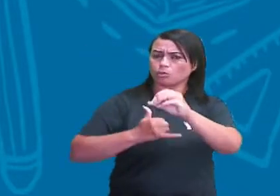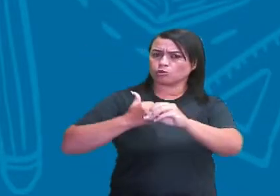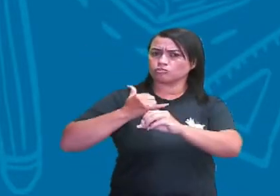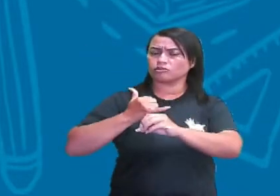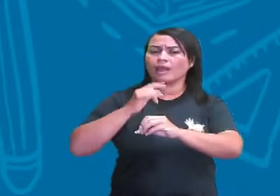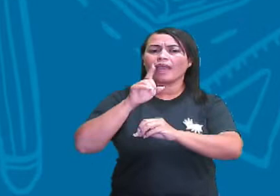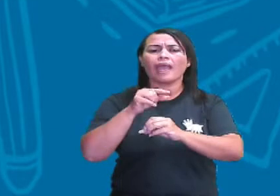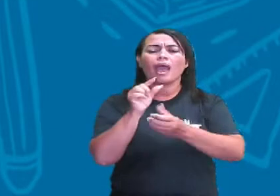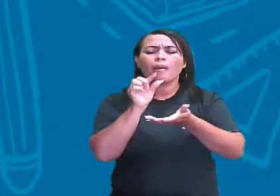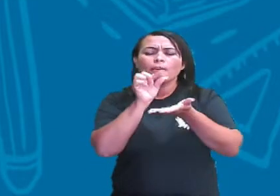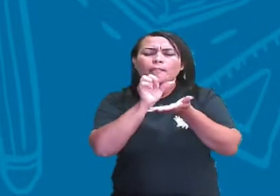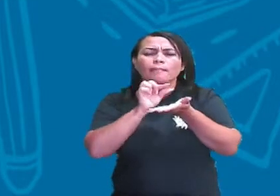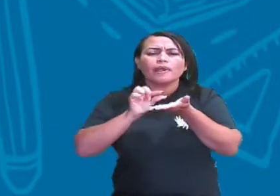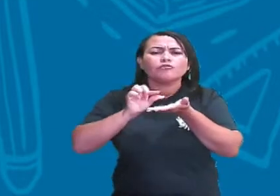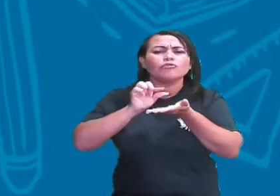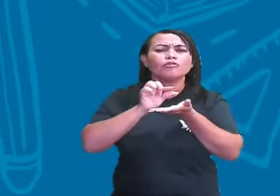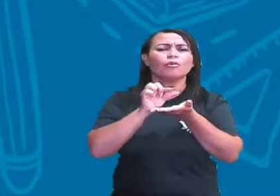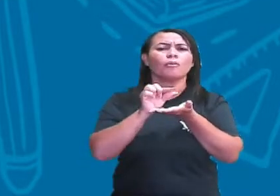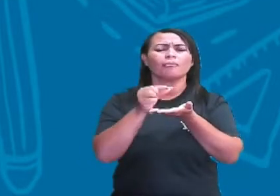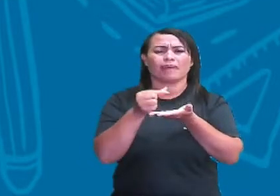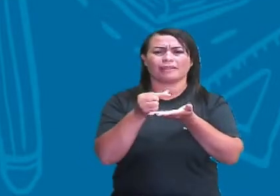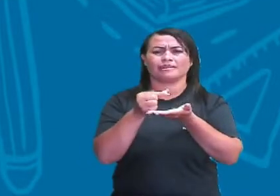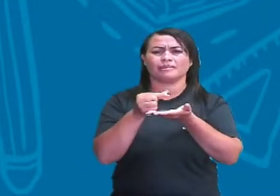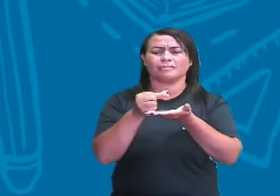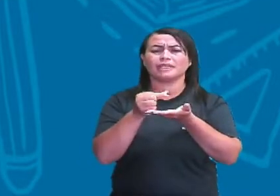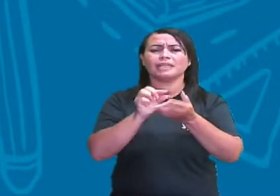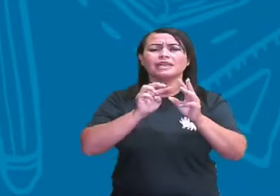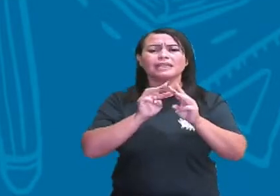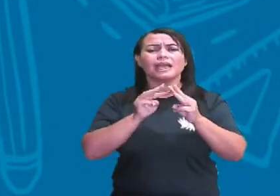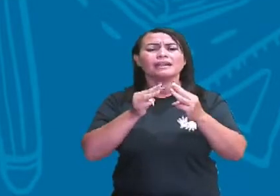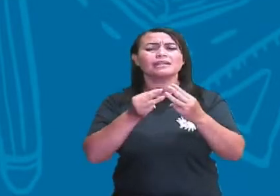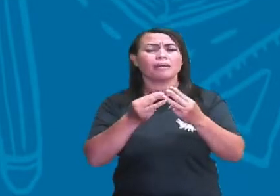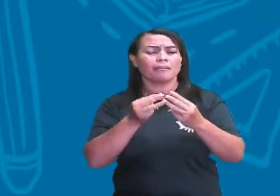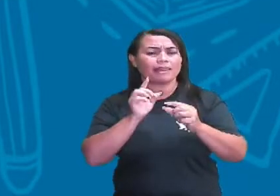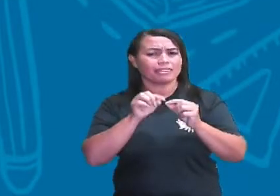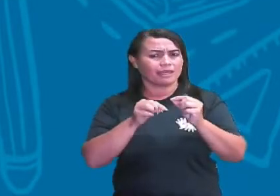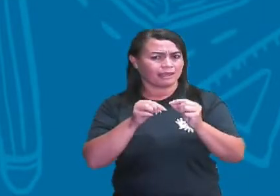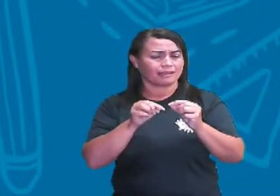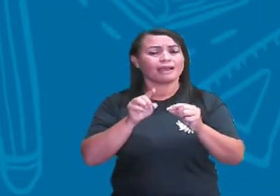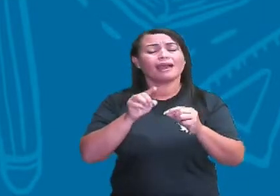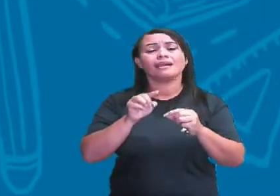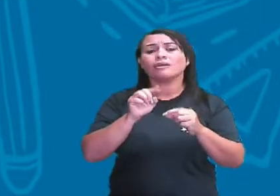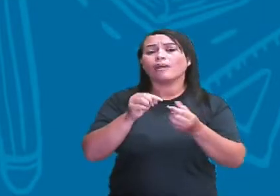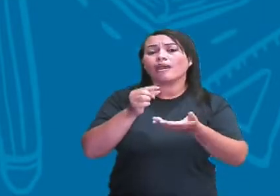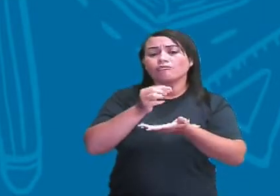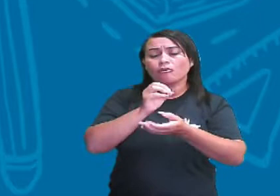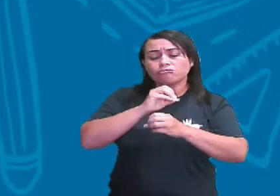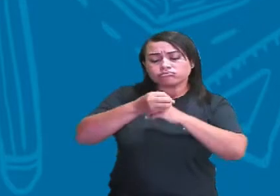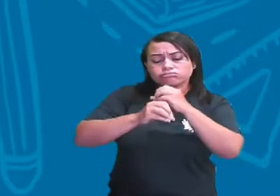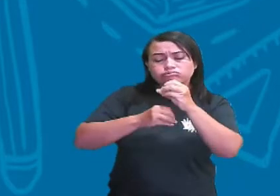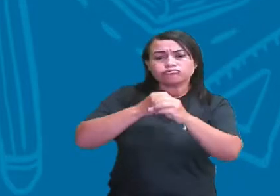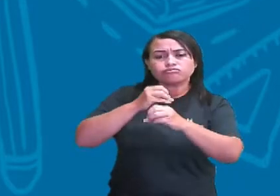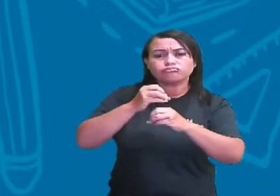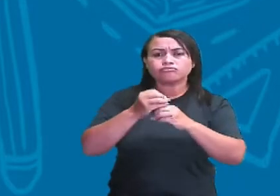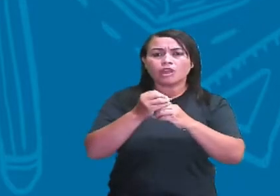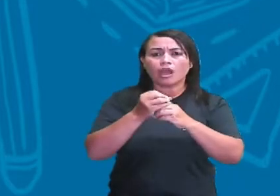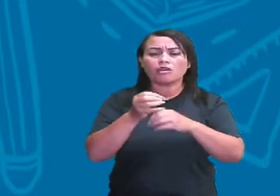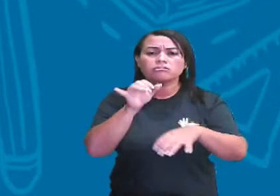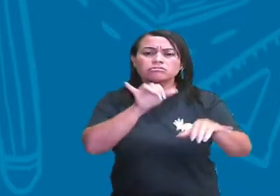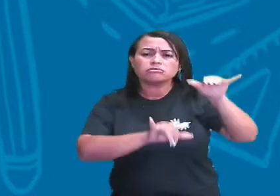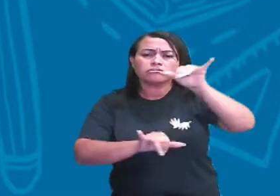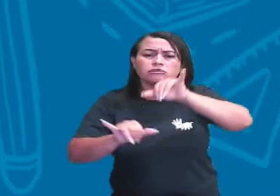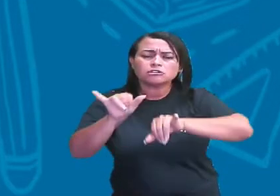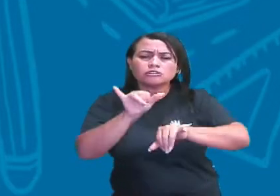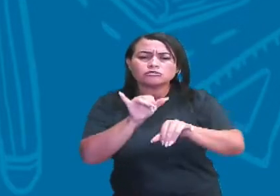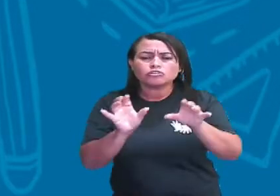a menor parte da matéria. Tudo que existe é formado por átomos de elementos químicos que se